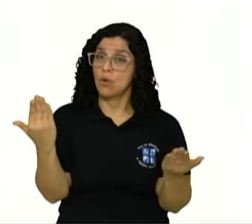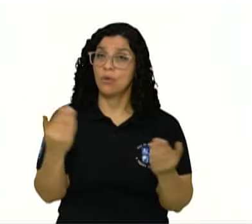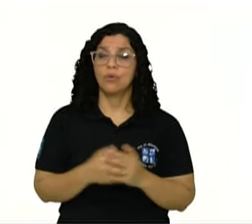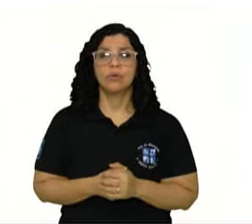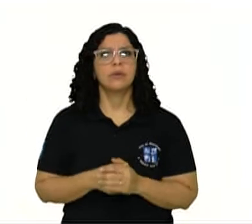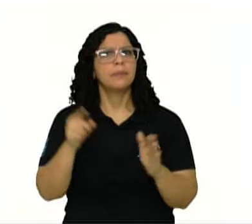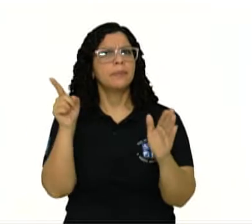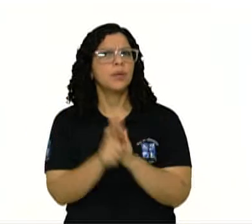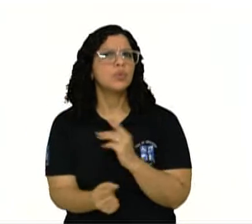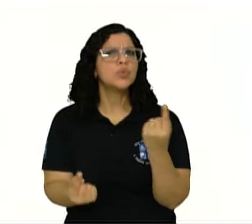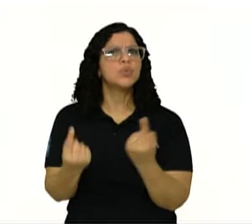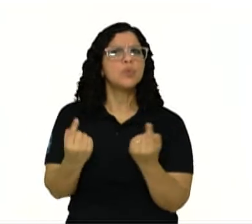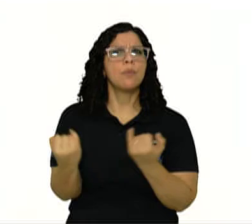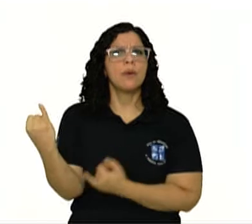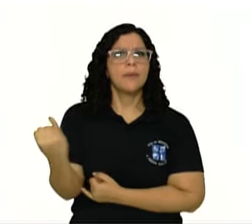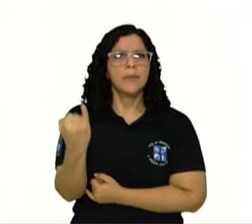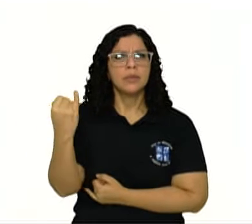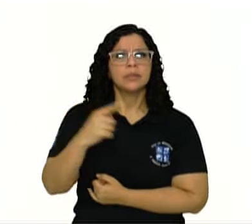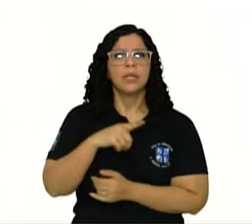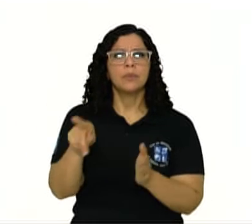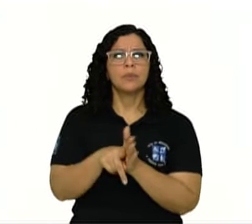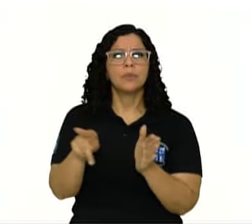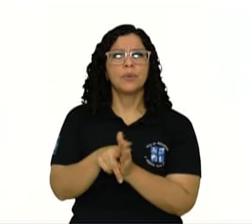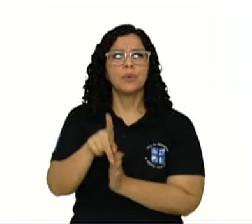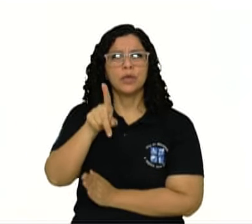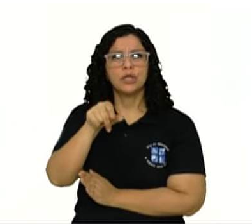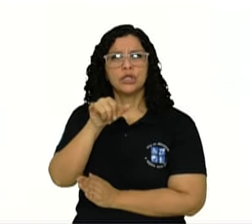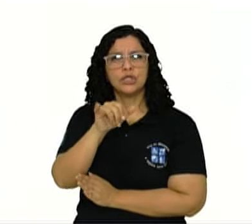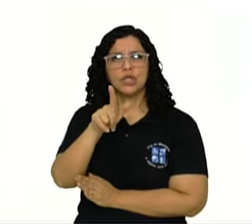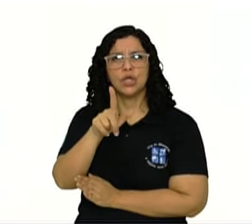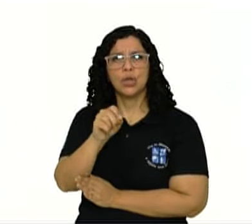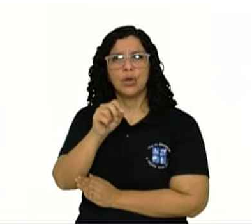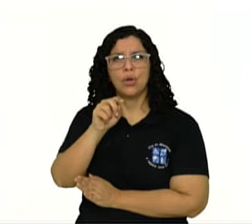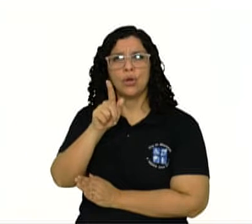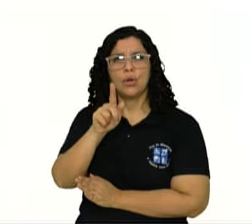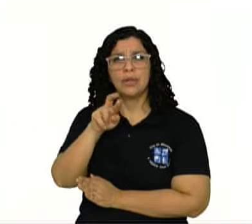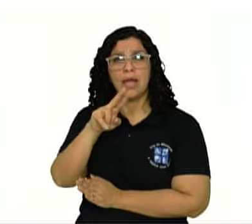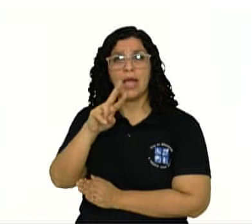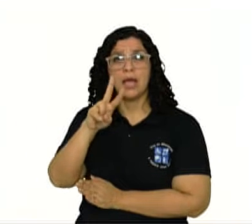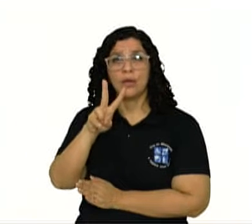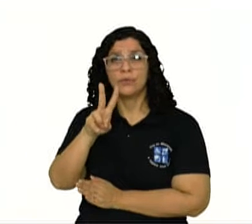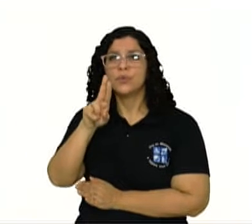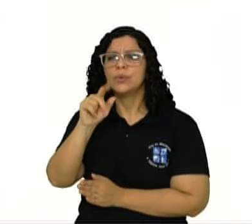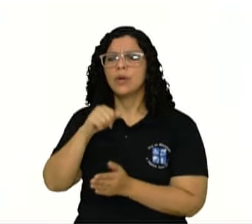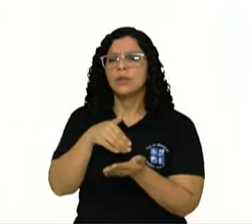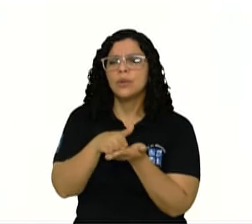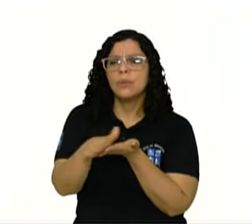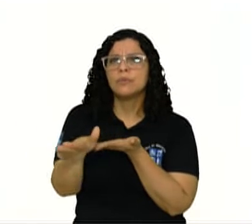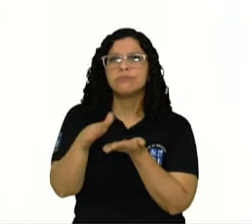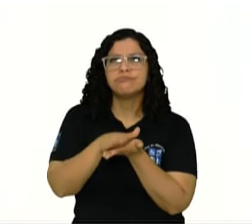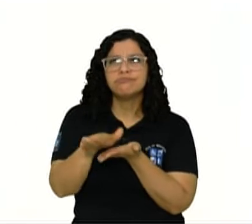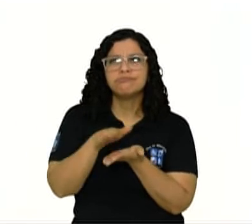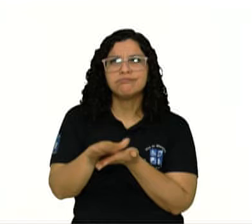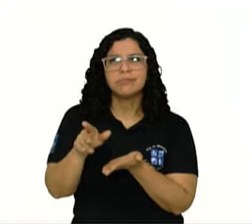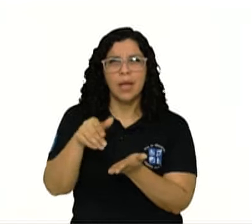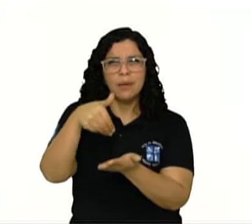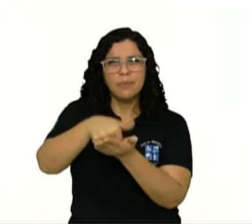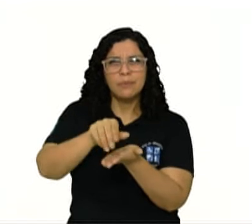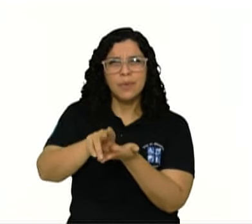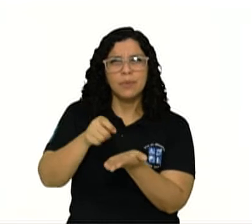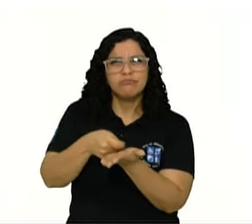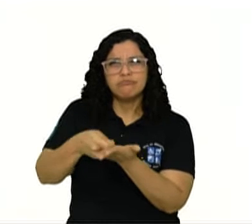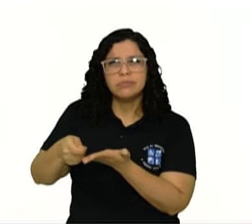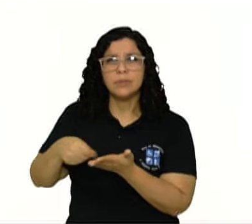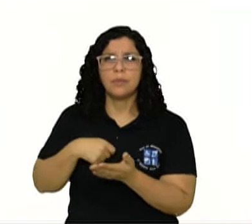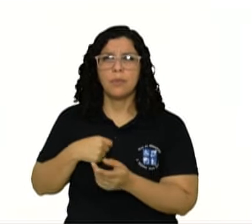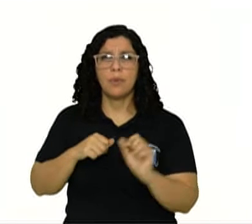Então, qual é a importância da xilogravura no período do Renascimento? Alternativa A, o